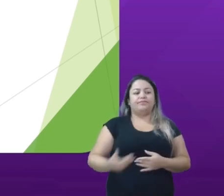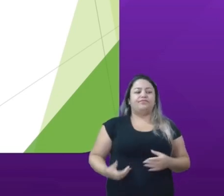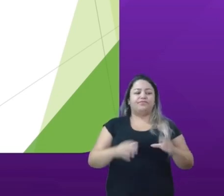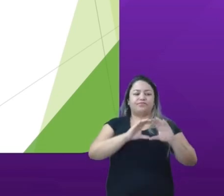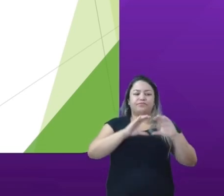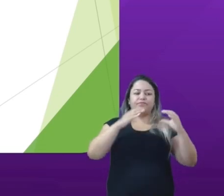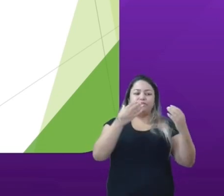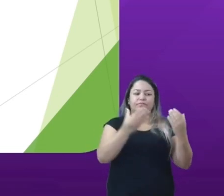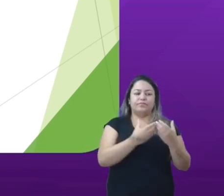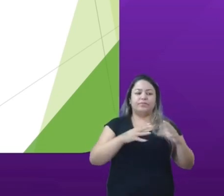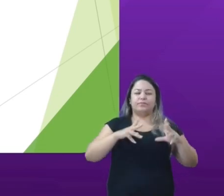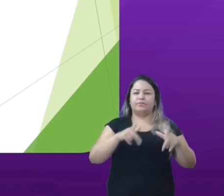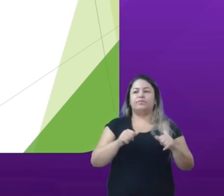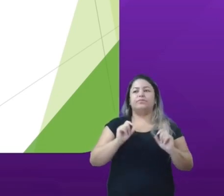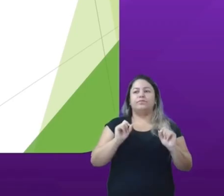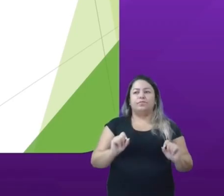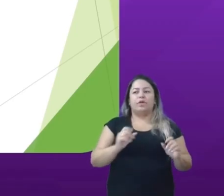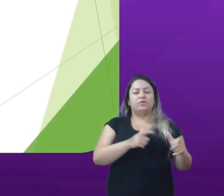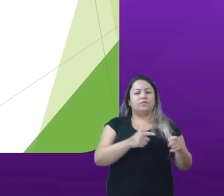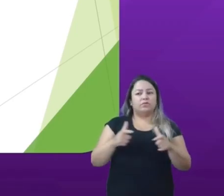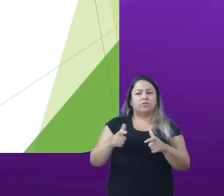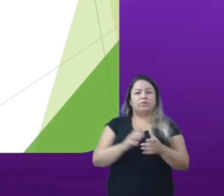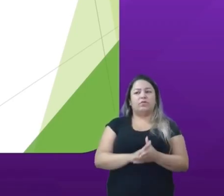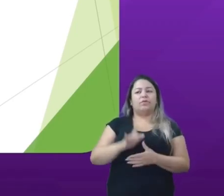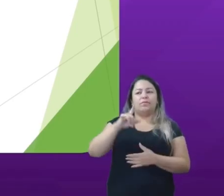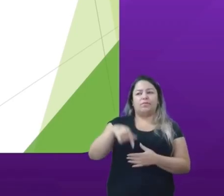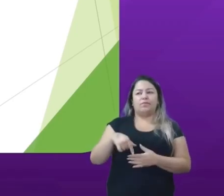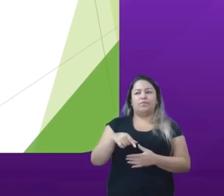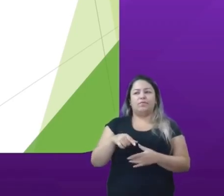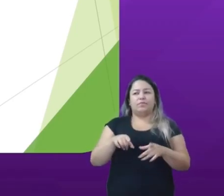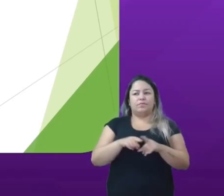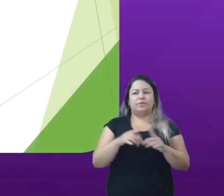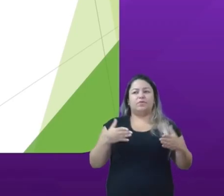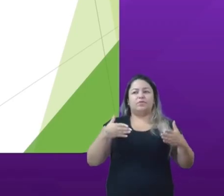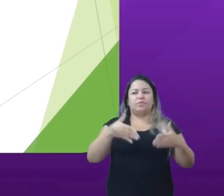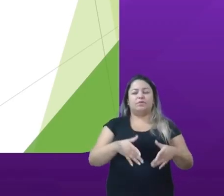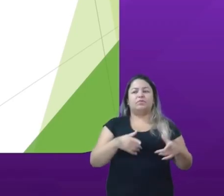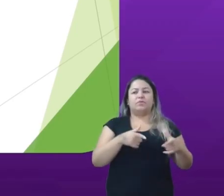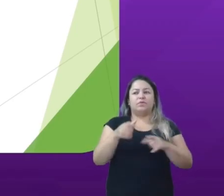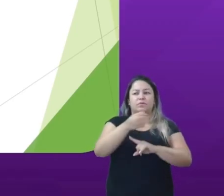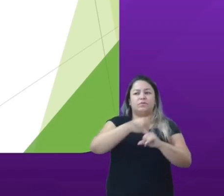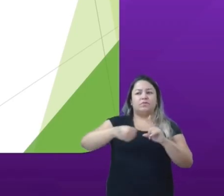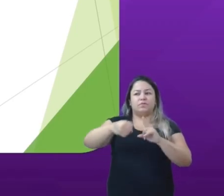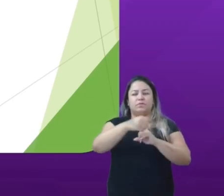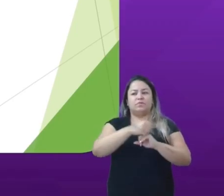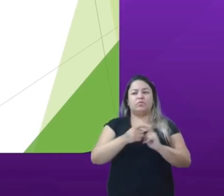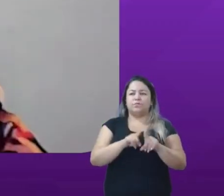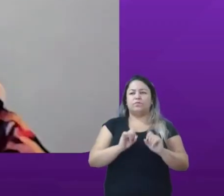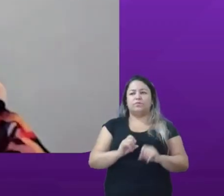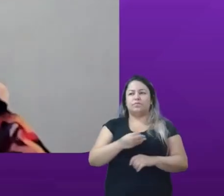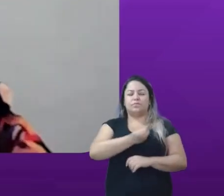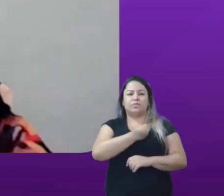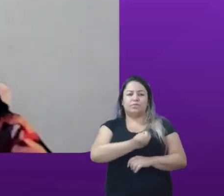conferências. Todos esses espaços são espaços de participação social, de controle